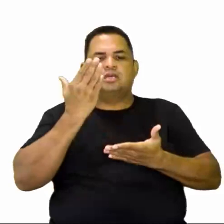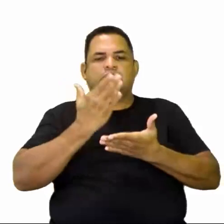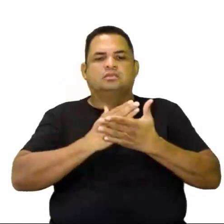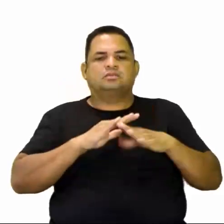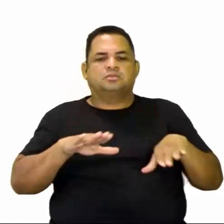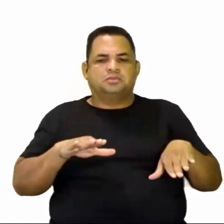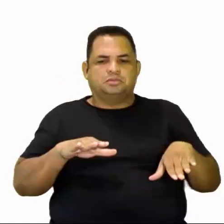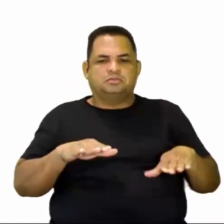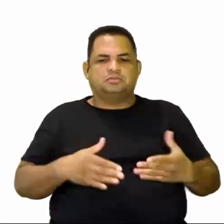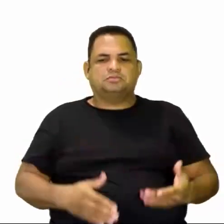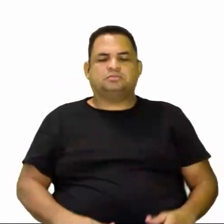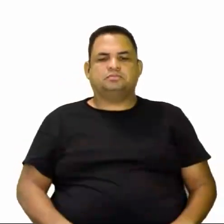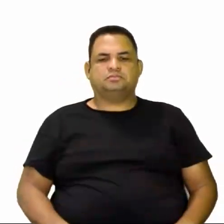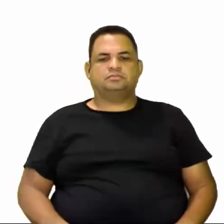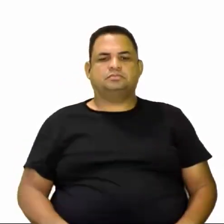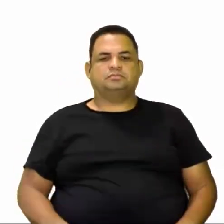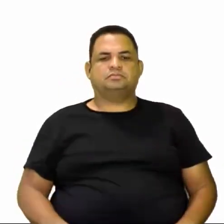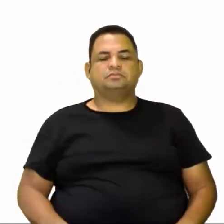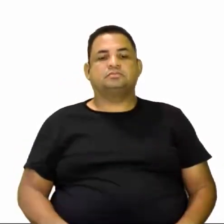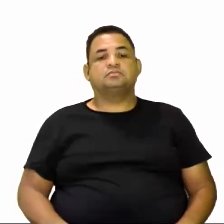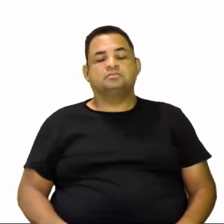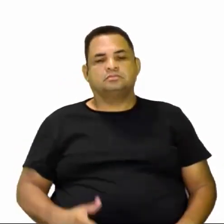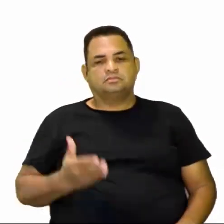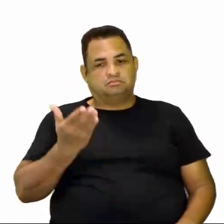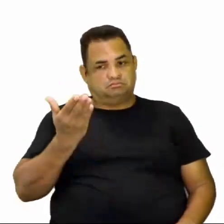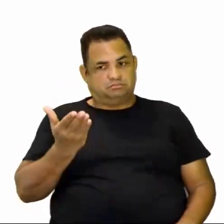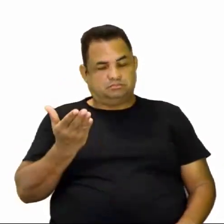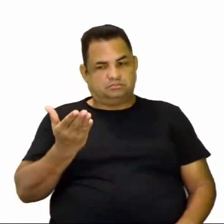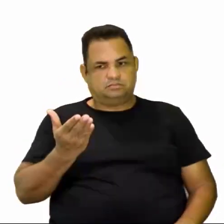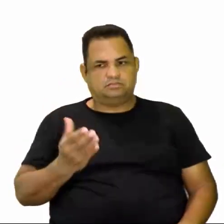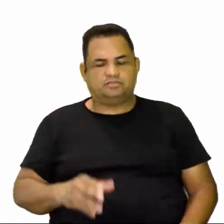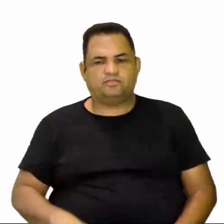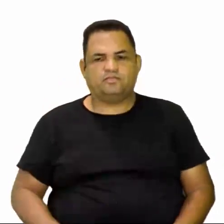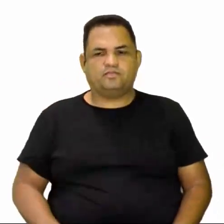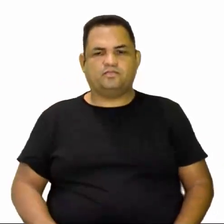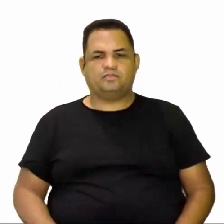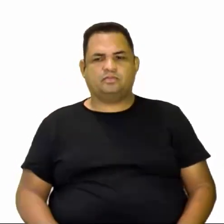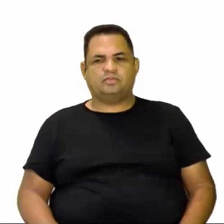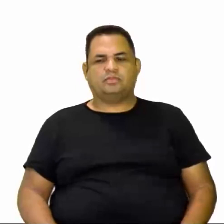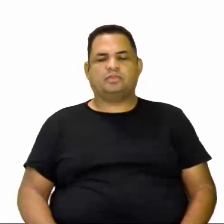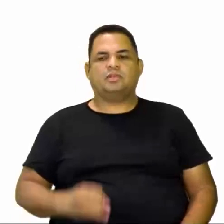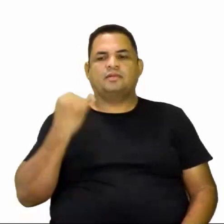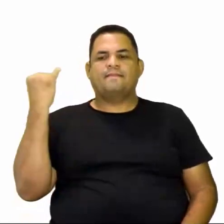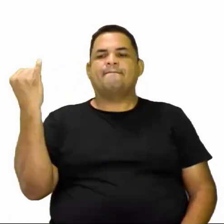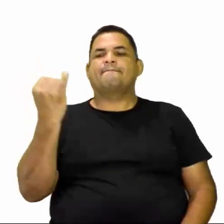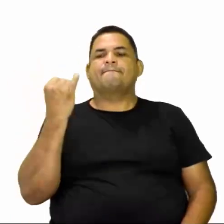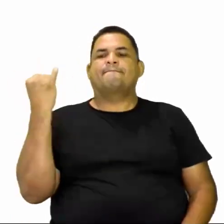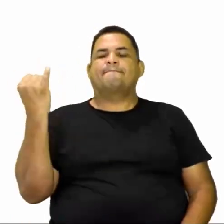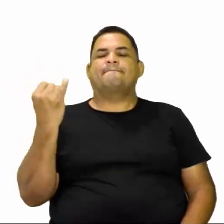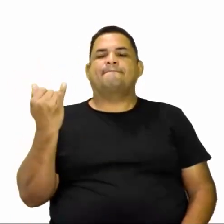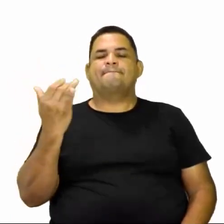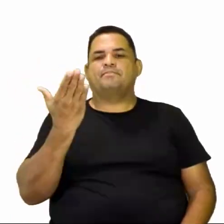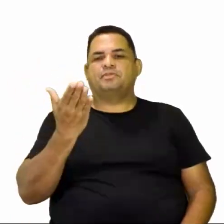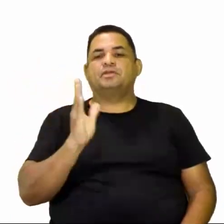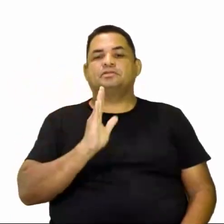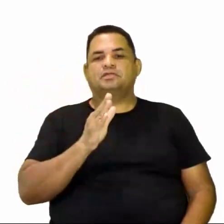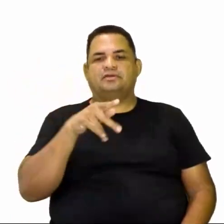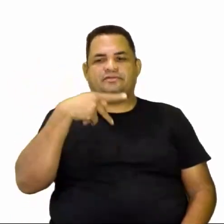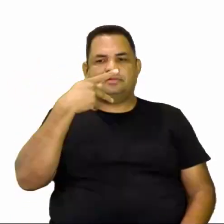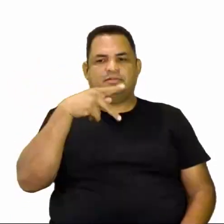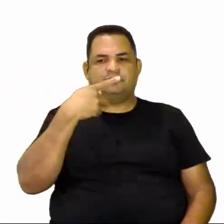foi neutralizada. Neste caso, é muito importante aquilo que eu